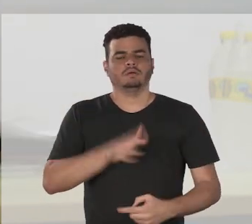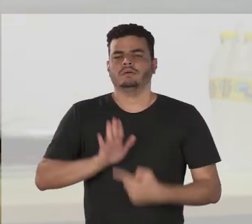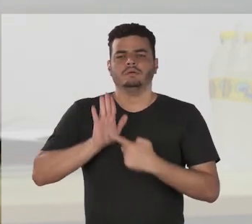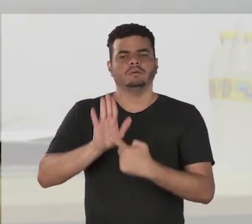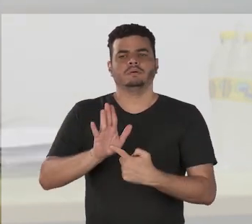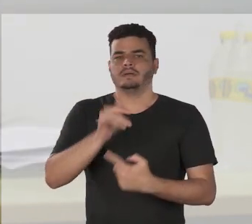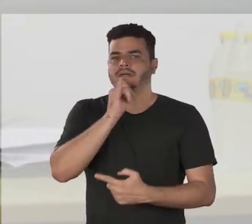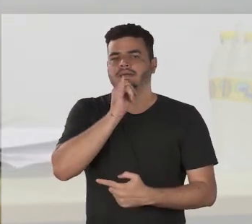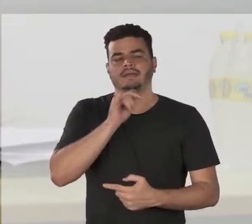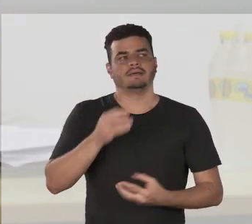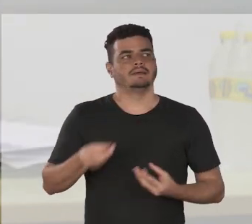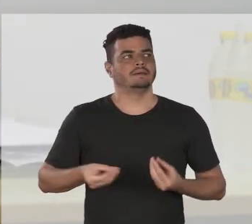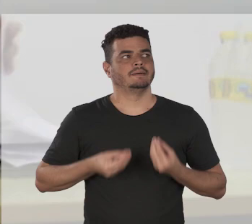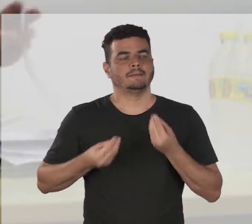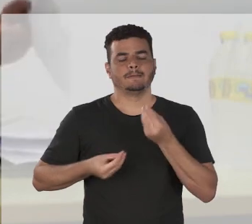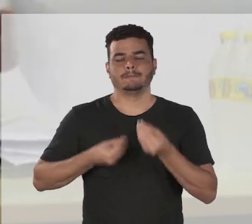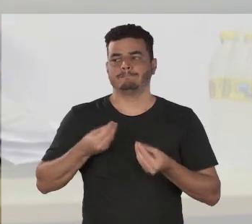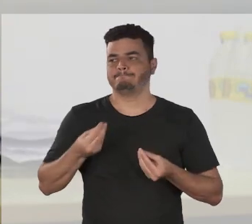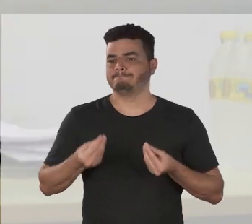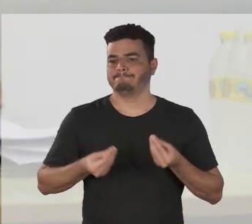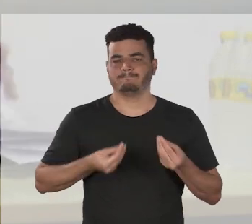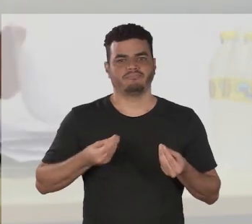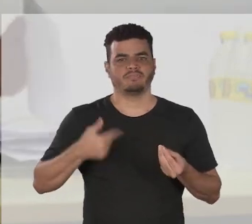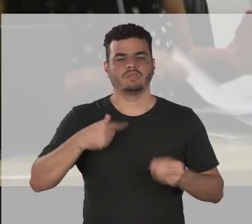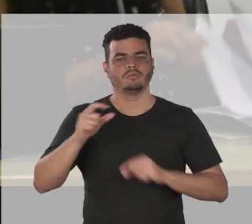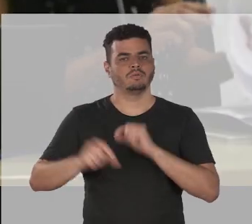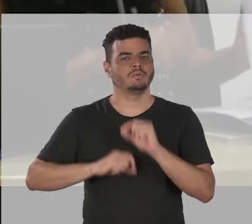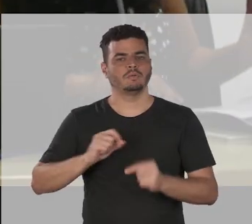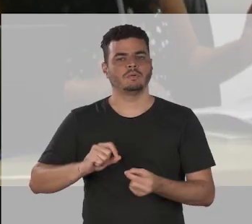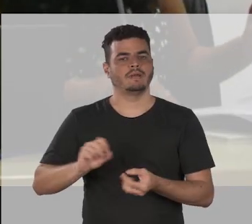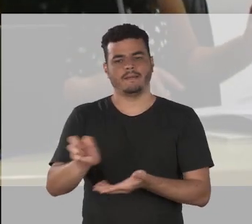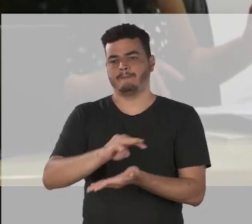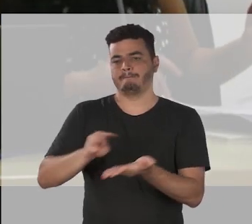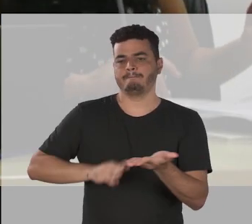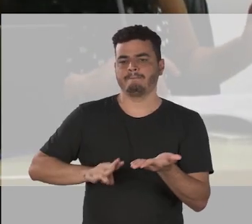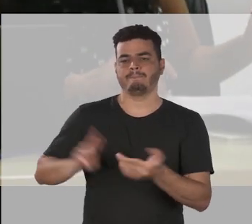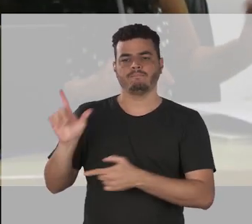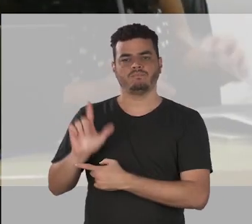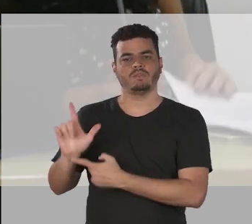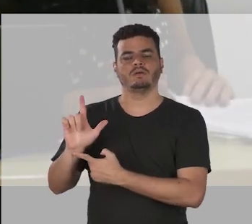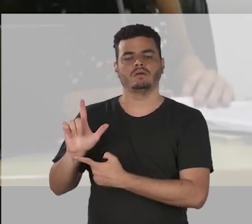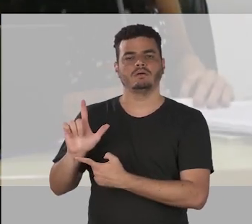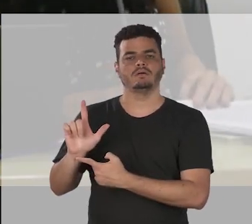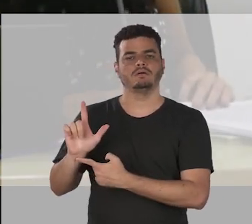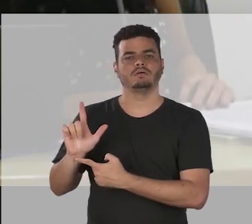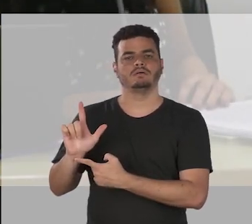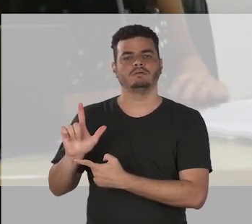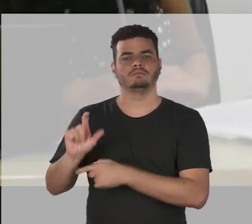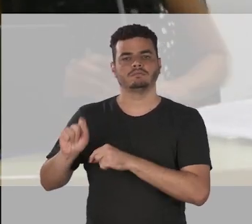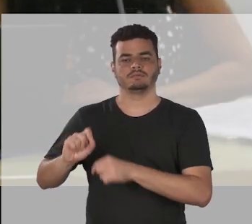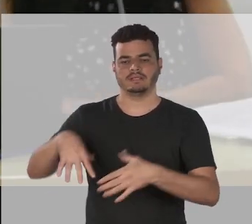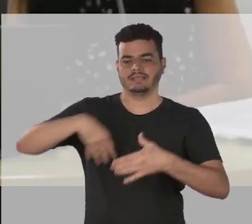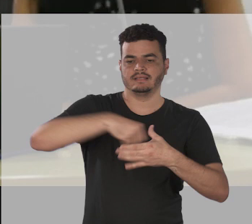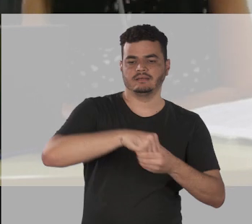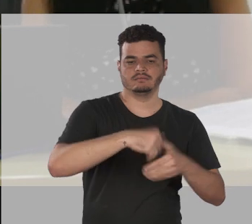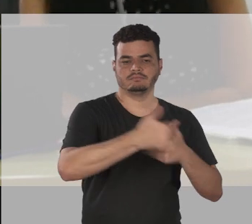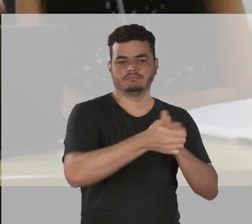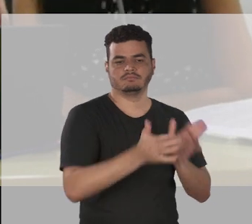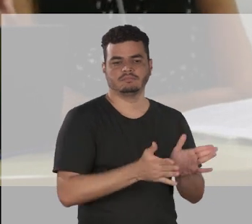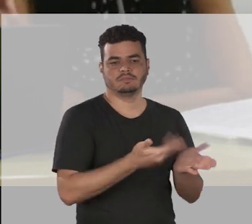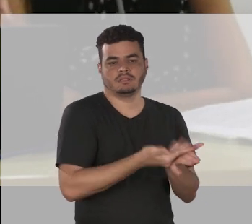colocar como exemplo, digamos, dessa abordagem, né, da literatura na